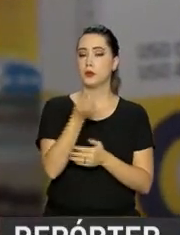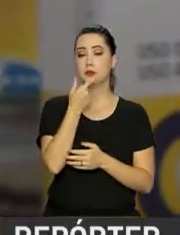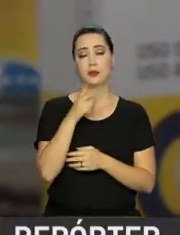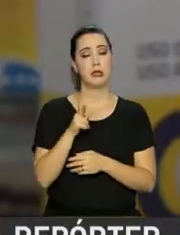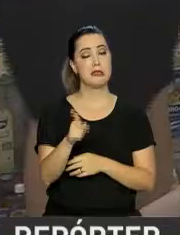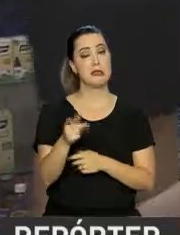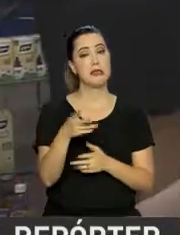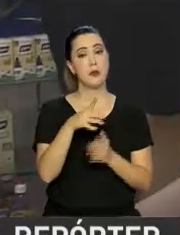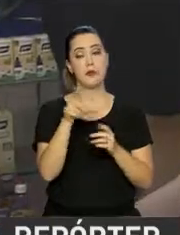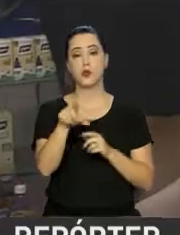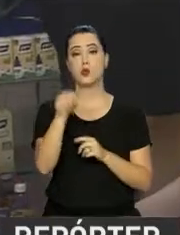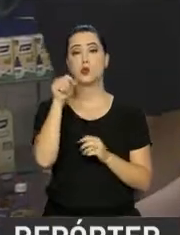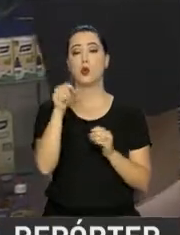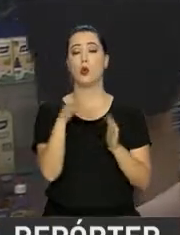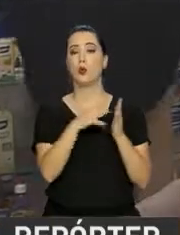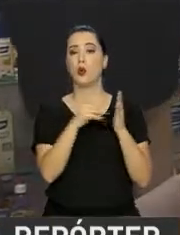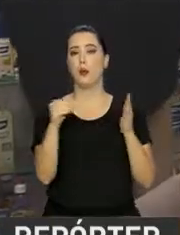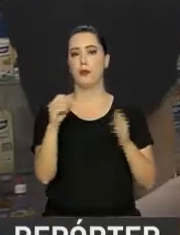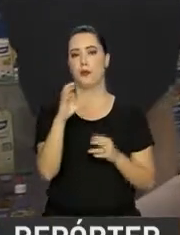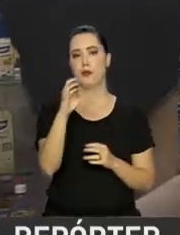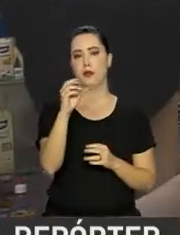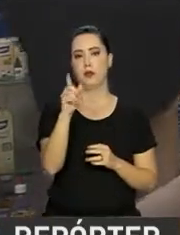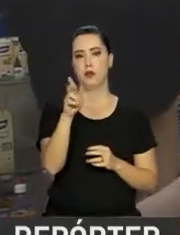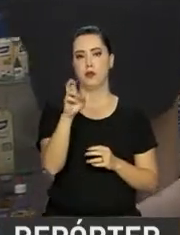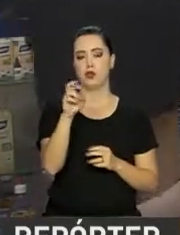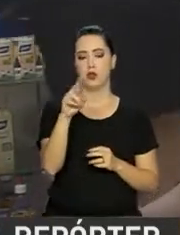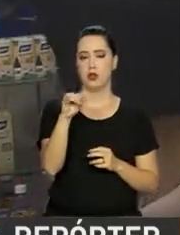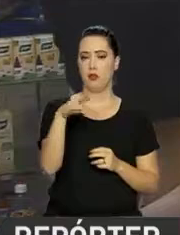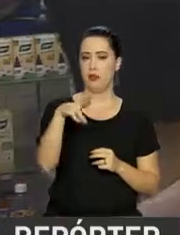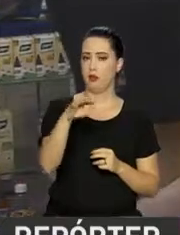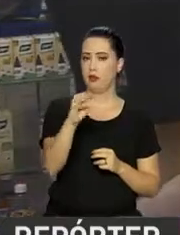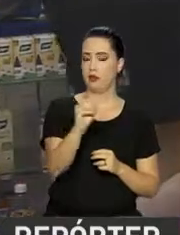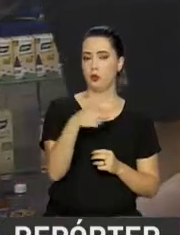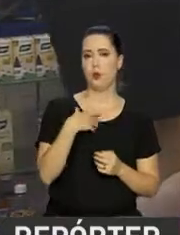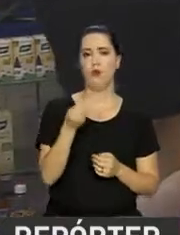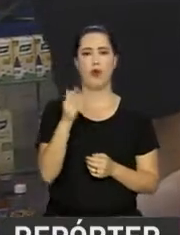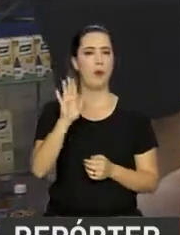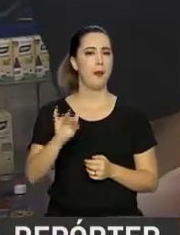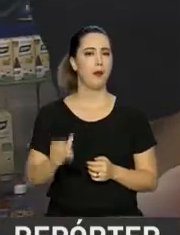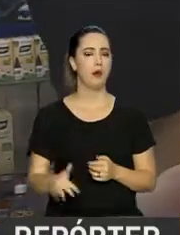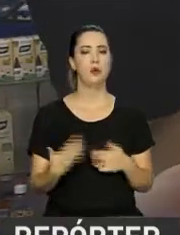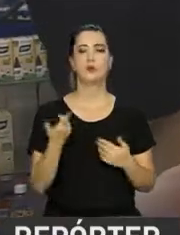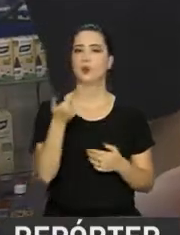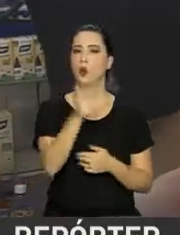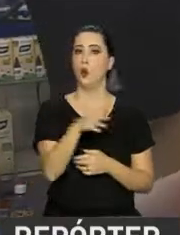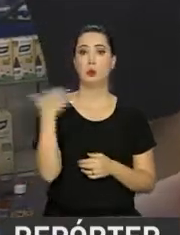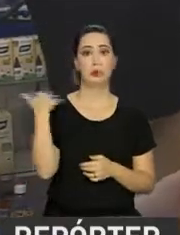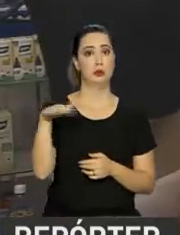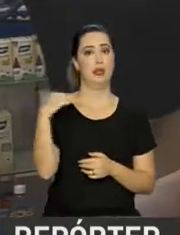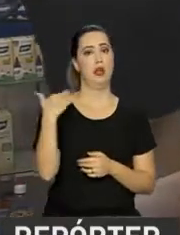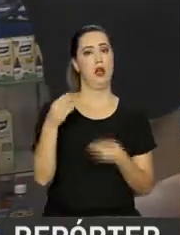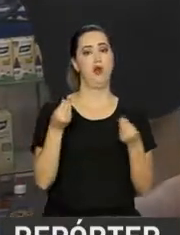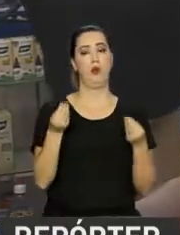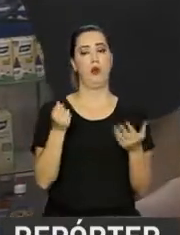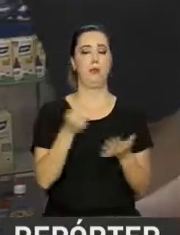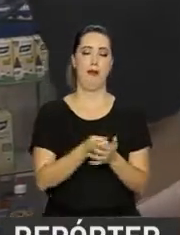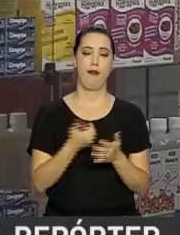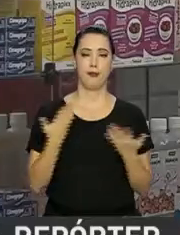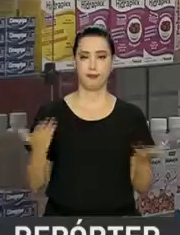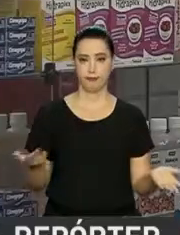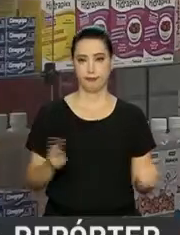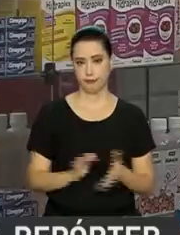remédio genérico é mais barato né não mexe muito com o bolso o outro não é muito caro só por que